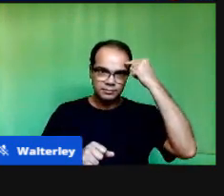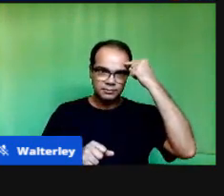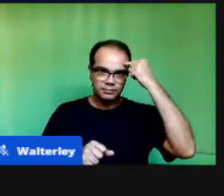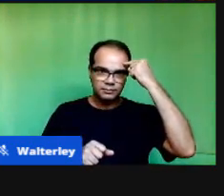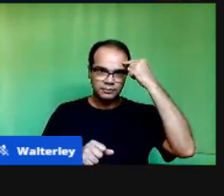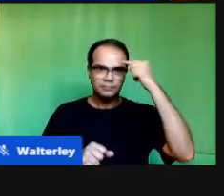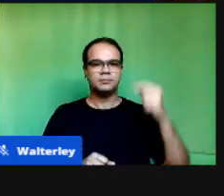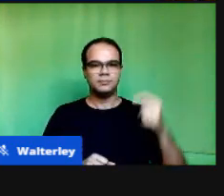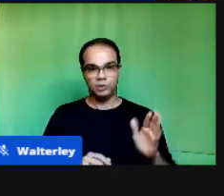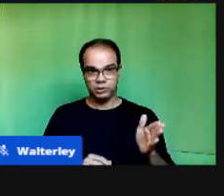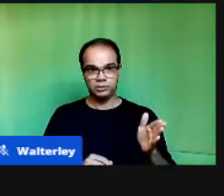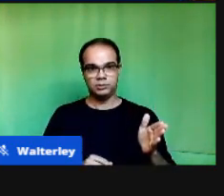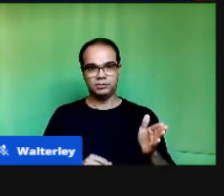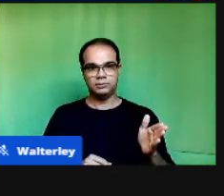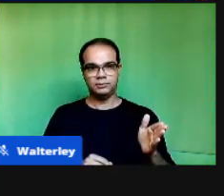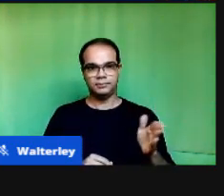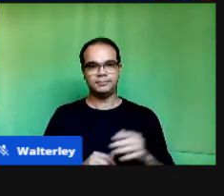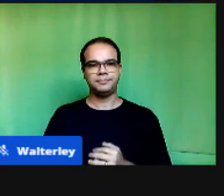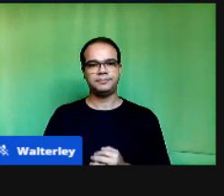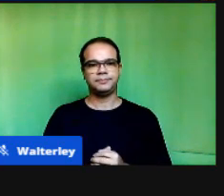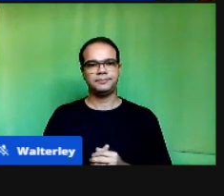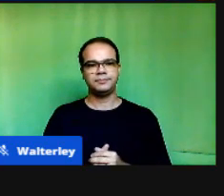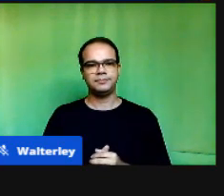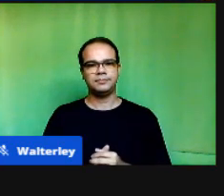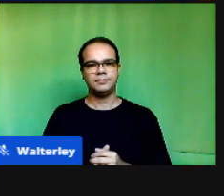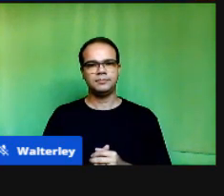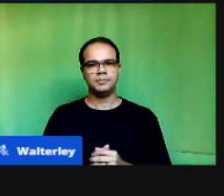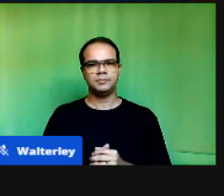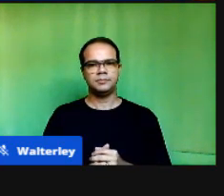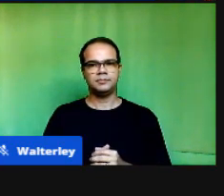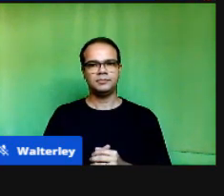Então pensa um pouquinho. Mais um.